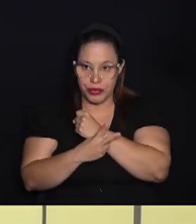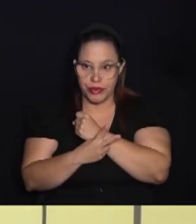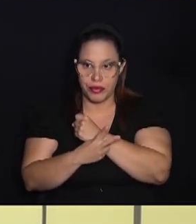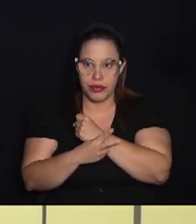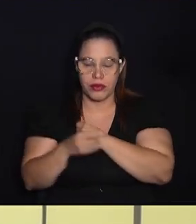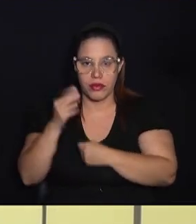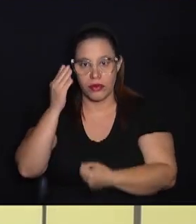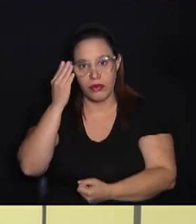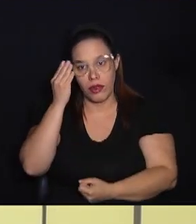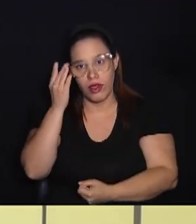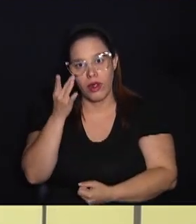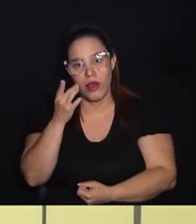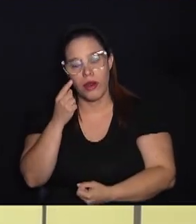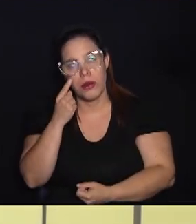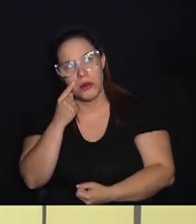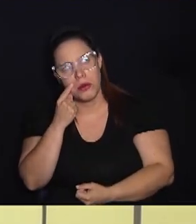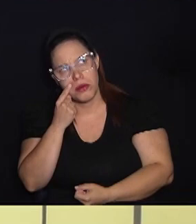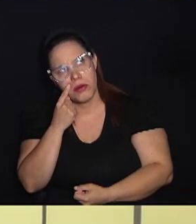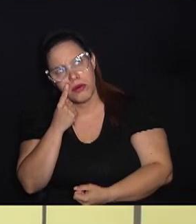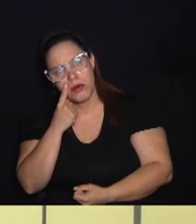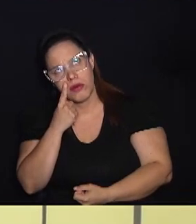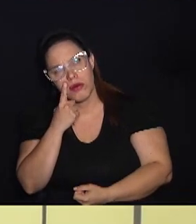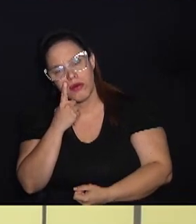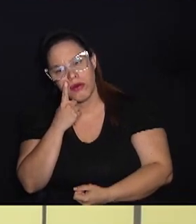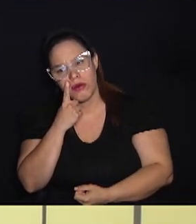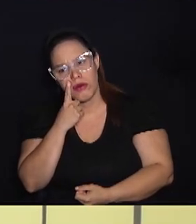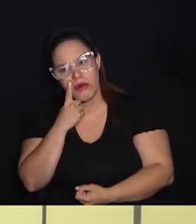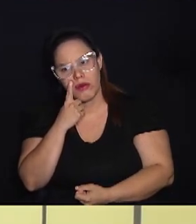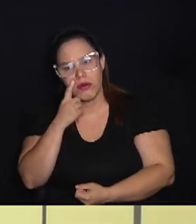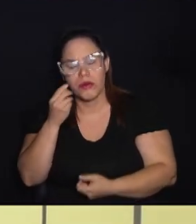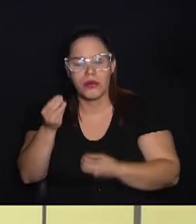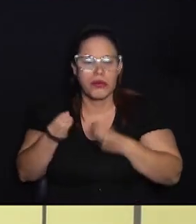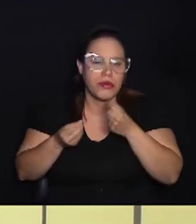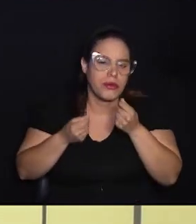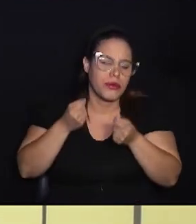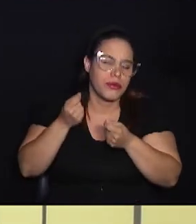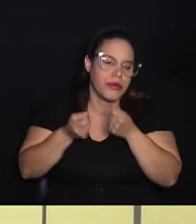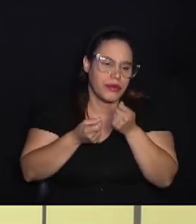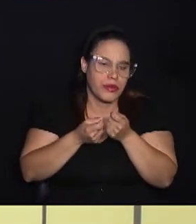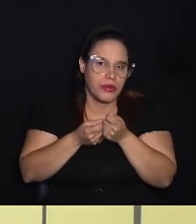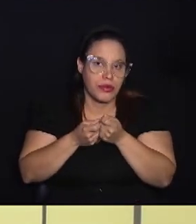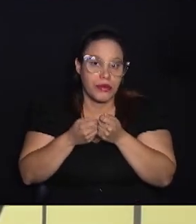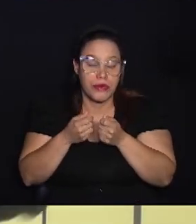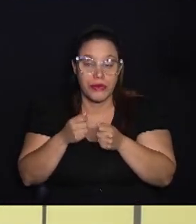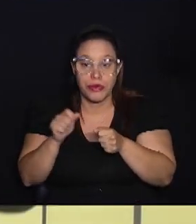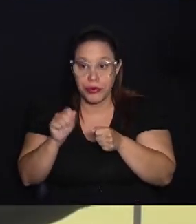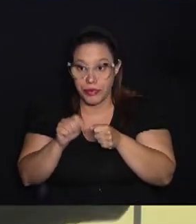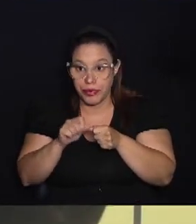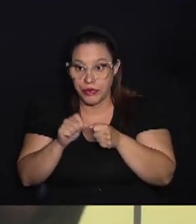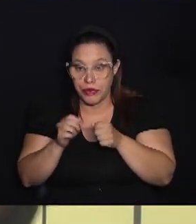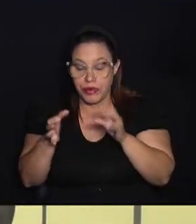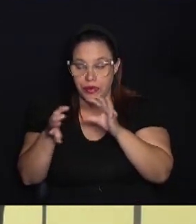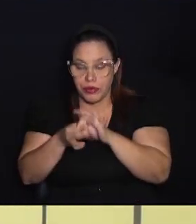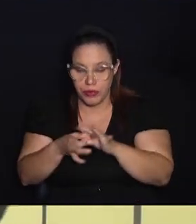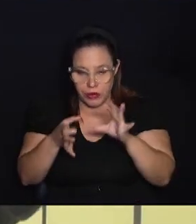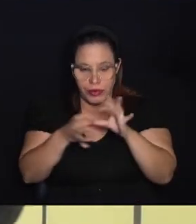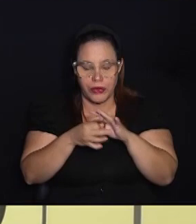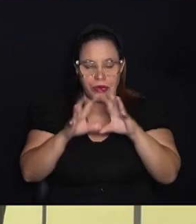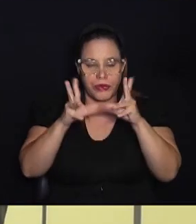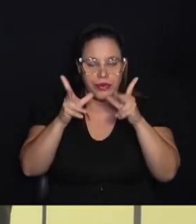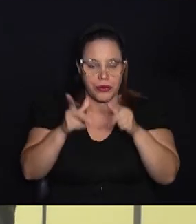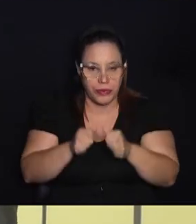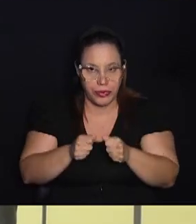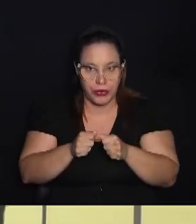partir desse olhar dessa sensação genuína de do que é do que é você e do que você demanda realmente integrando todas as especialidades e